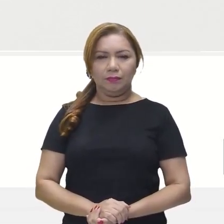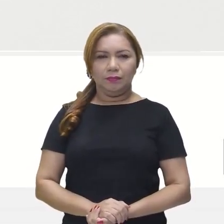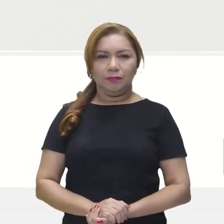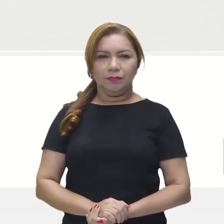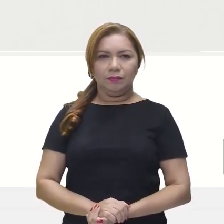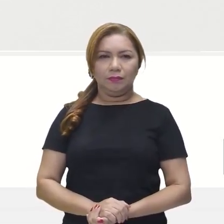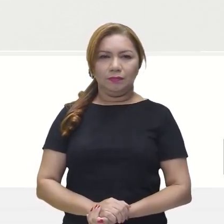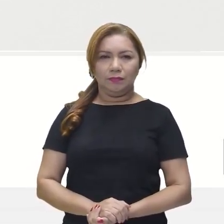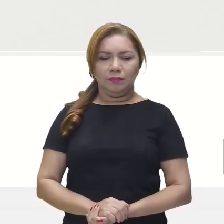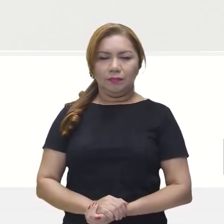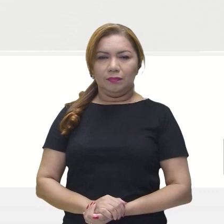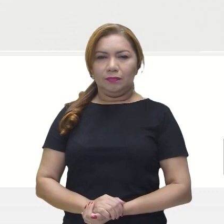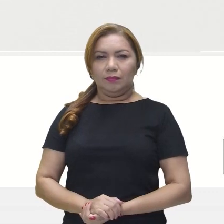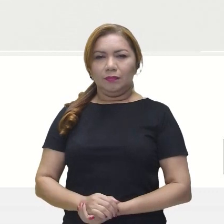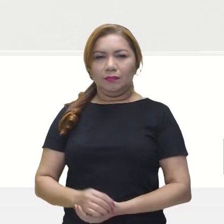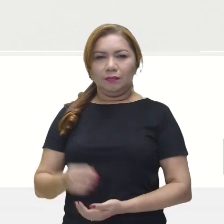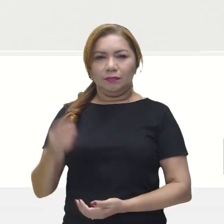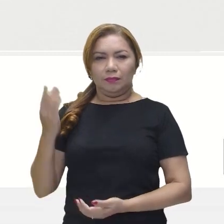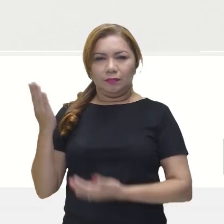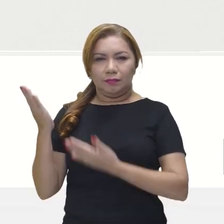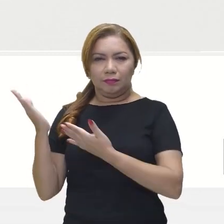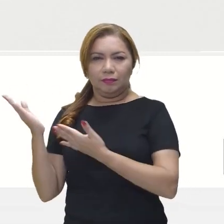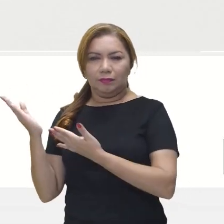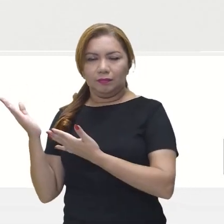15. Eu tenho 30